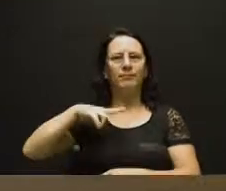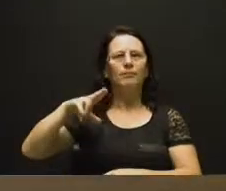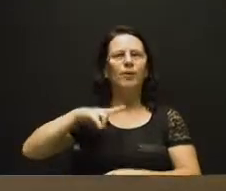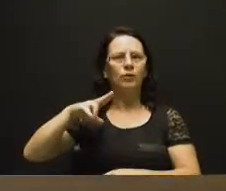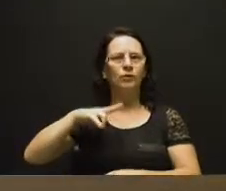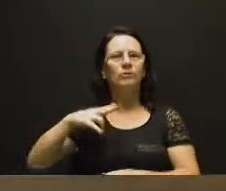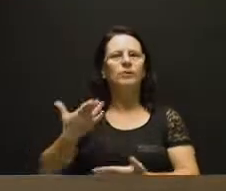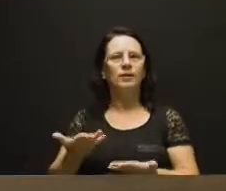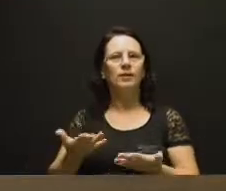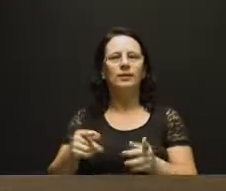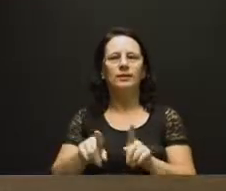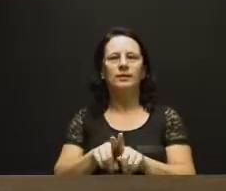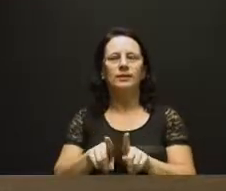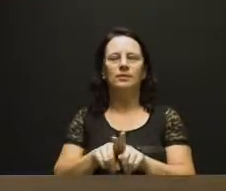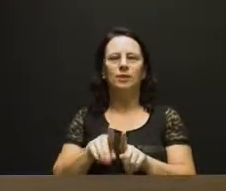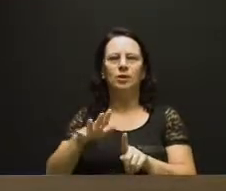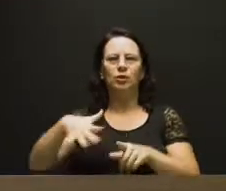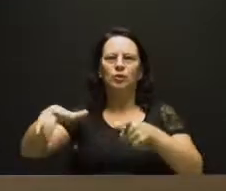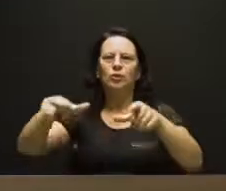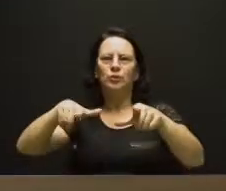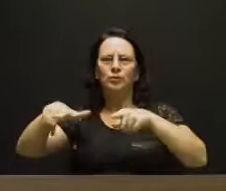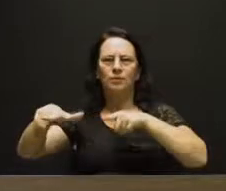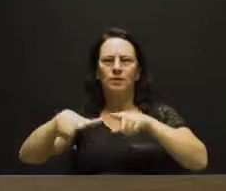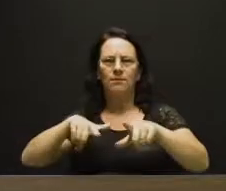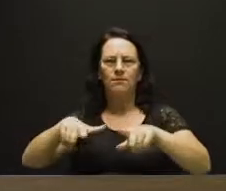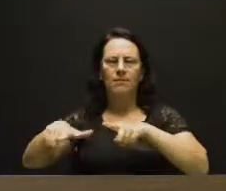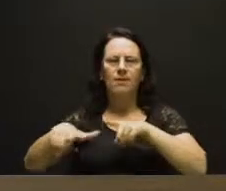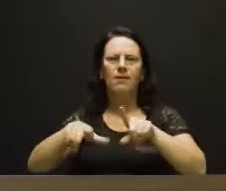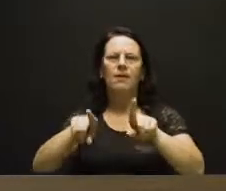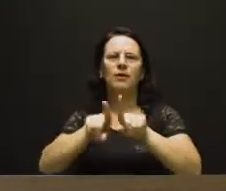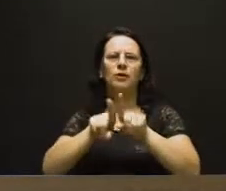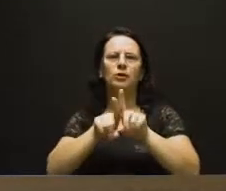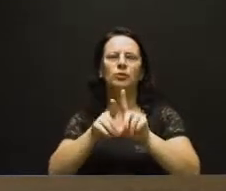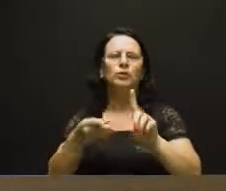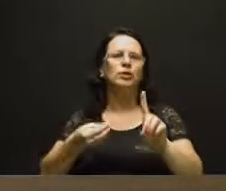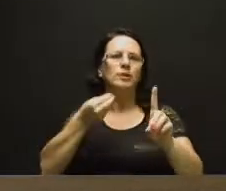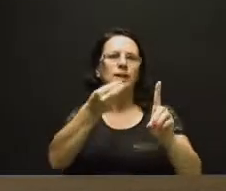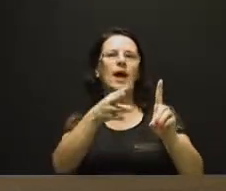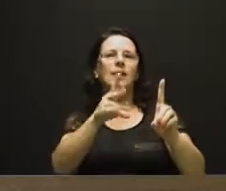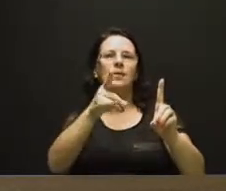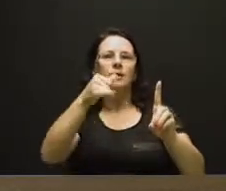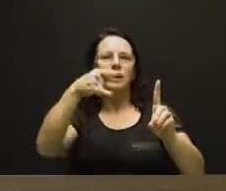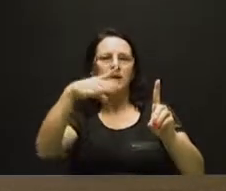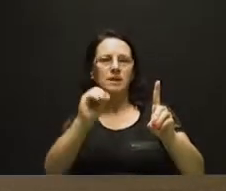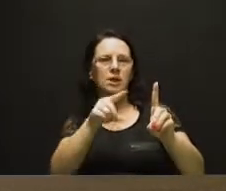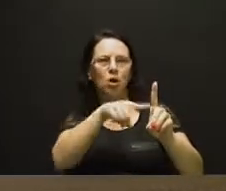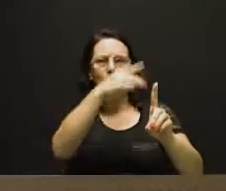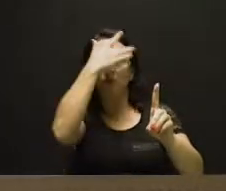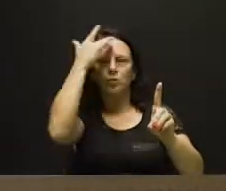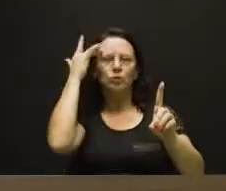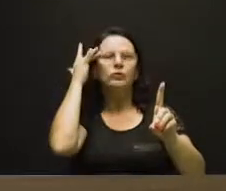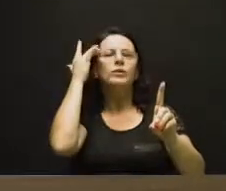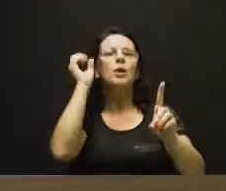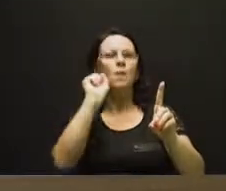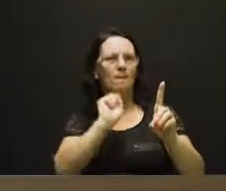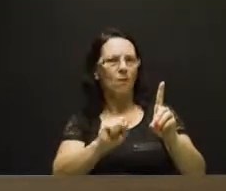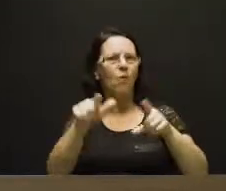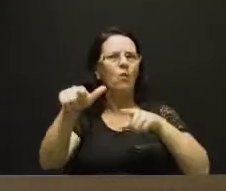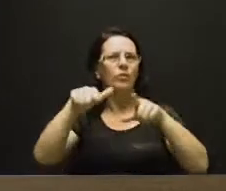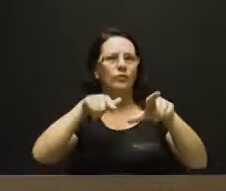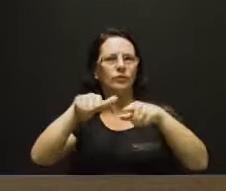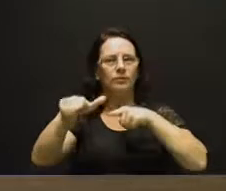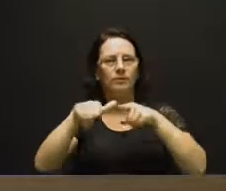né o zambi de trabalho que forneçam as adaptações necessárias para a pessoa com deficiência poder é